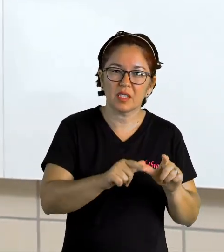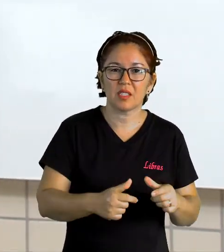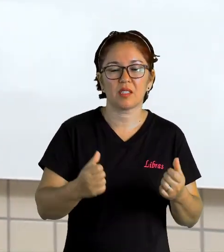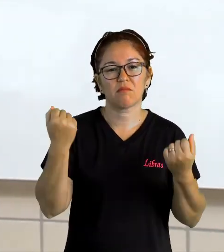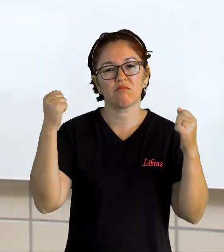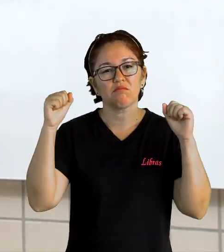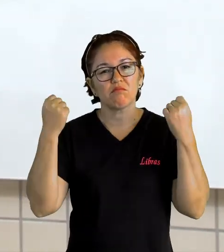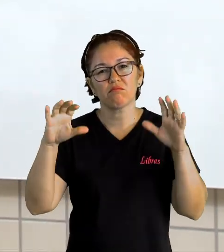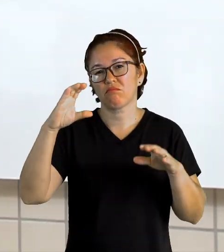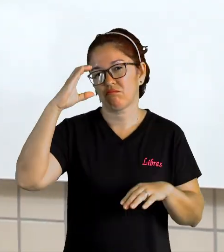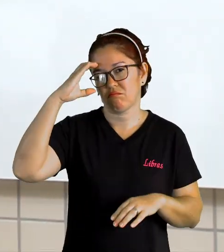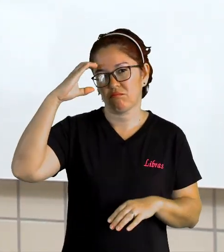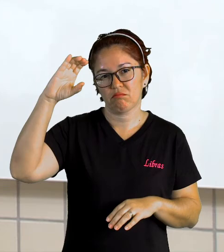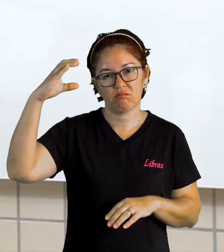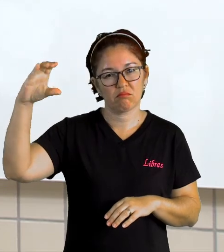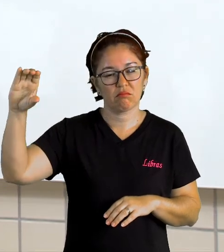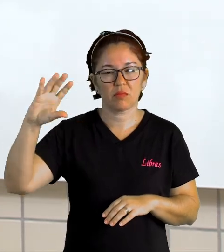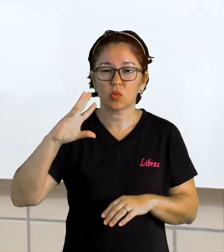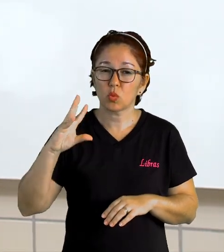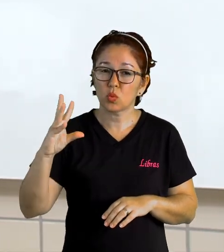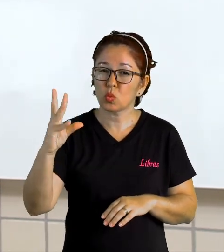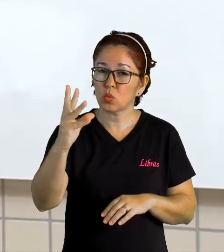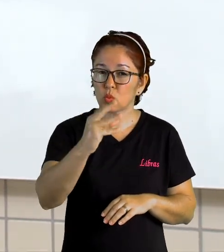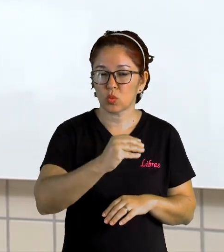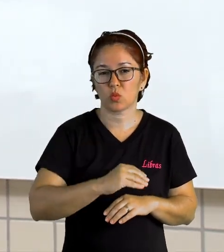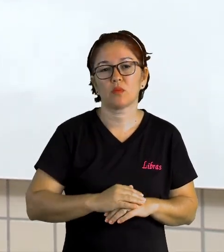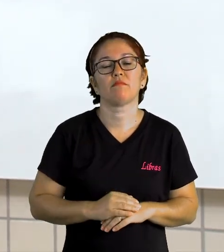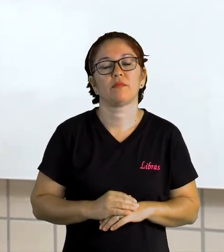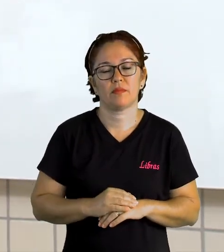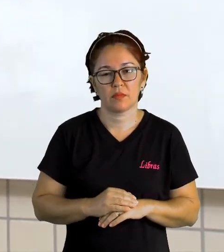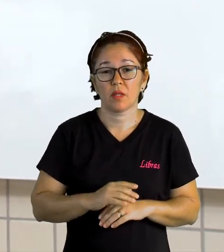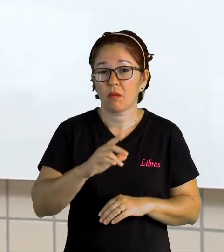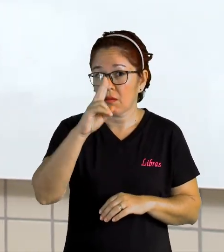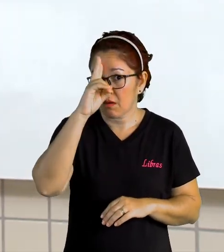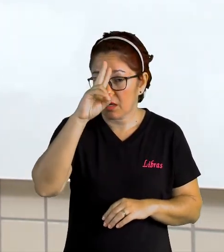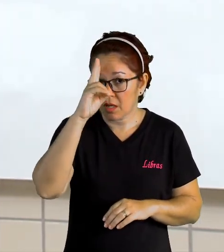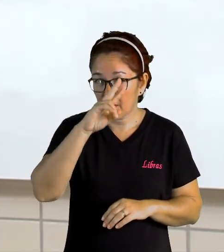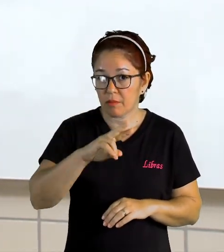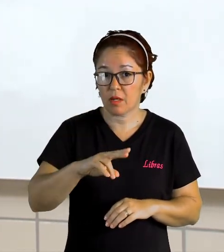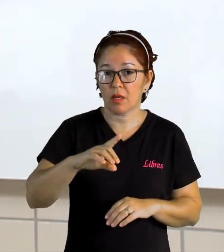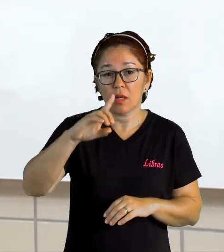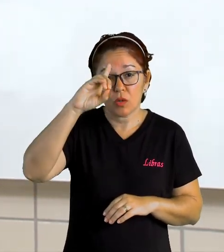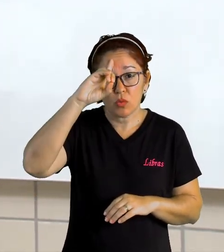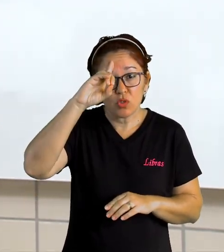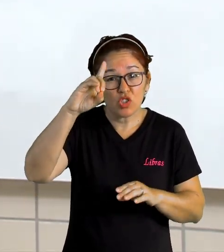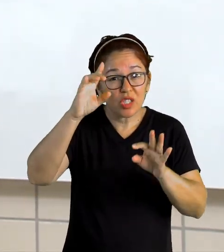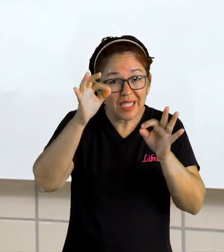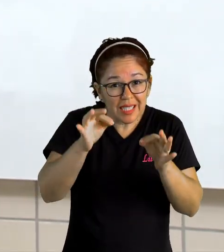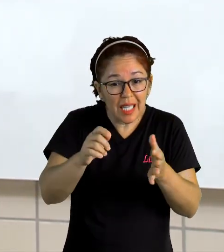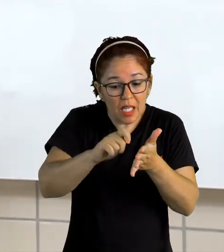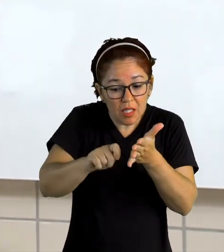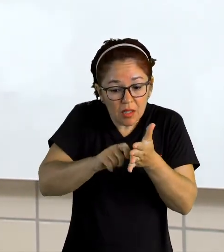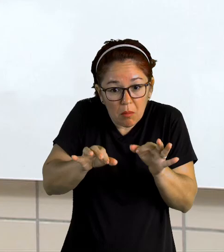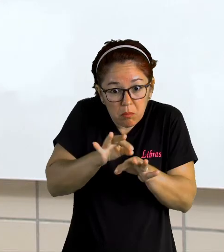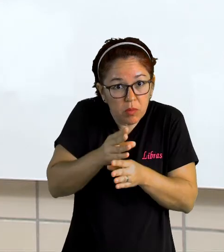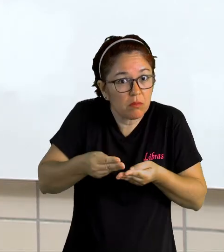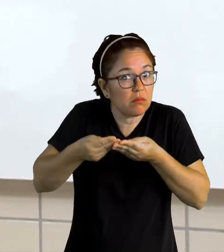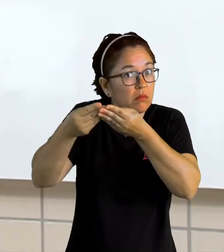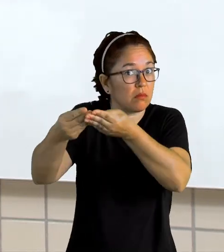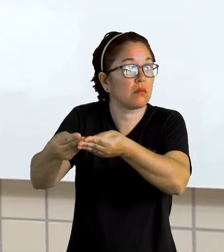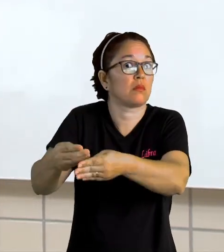né? E aí tudo tem prazo, né? Tem os dias certos para responder e lembrando que